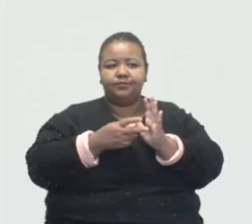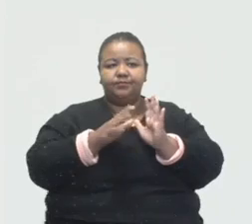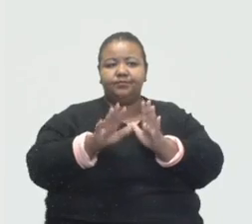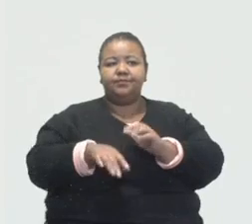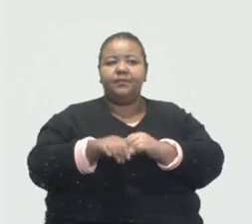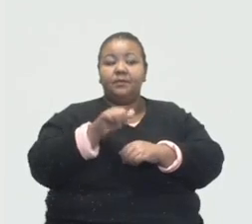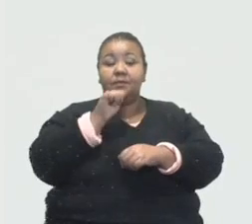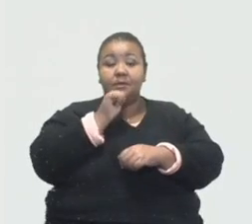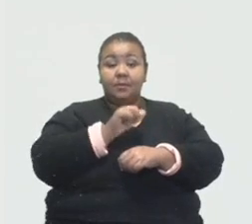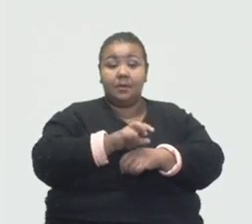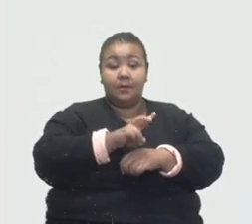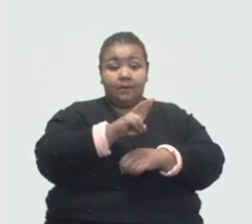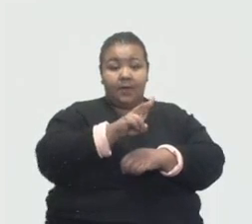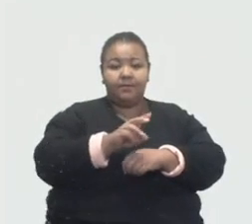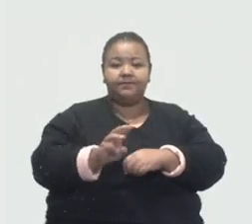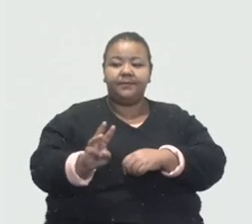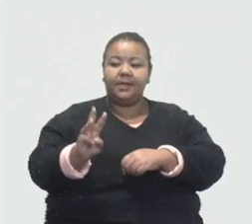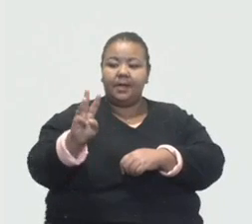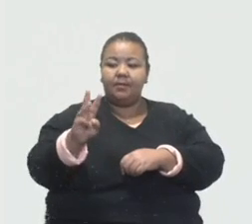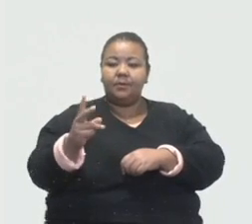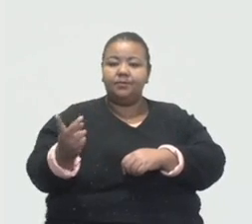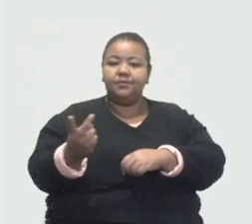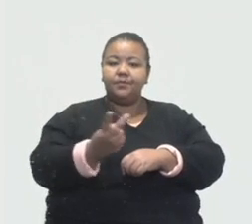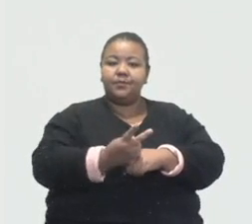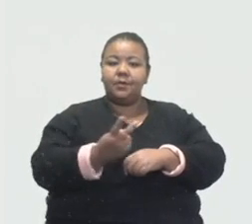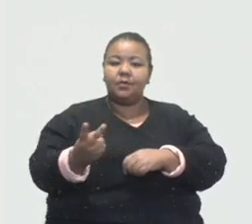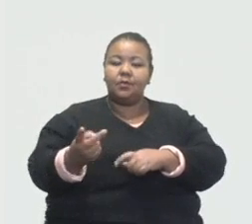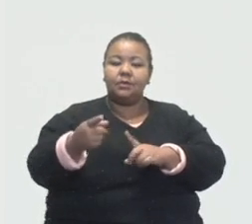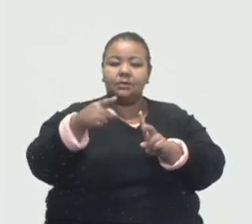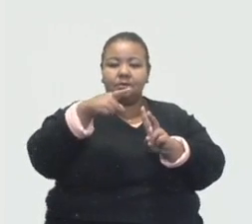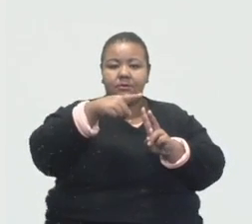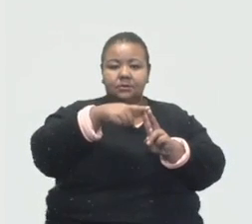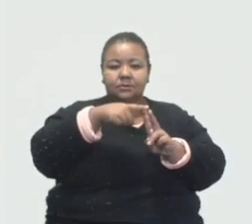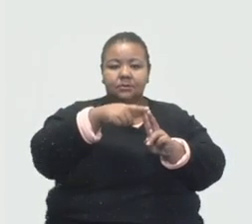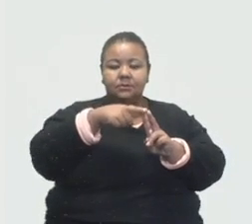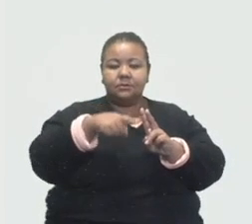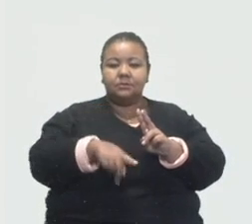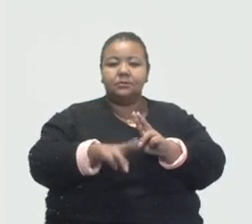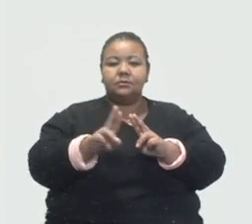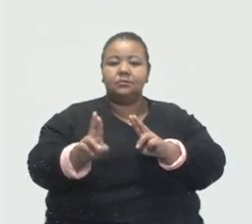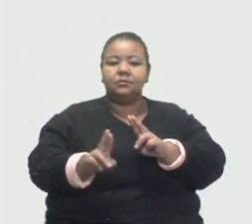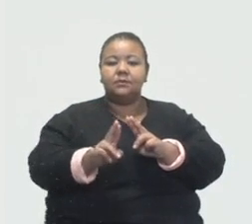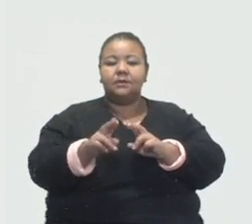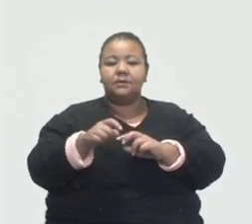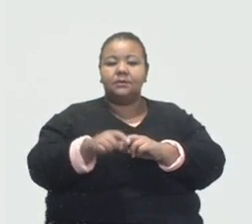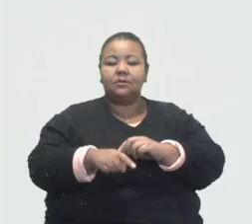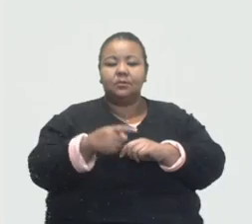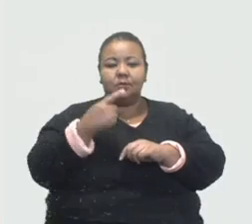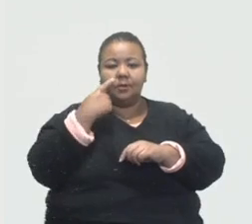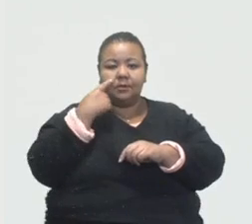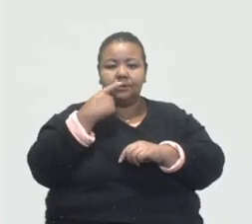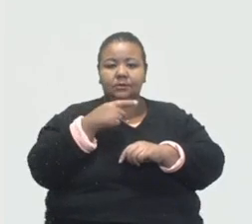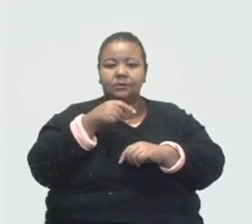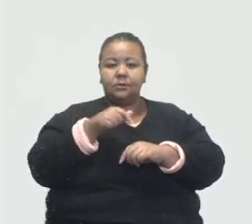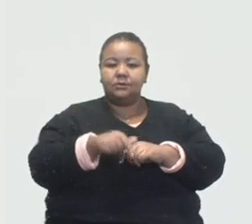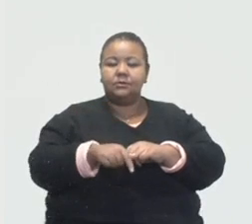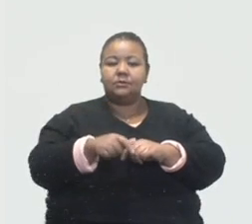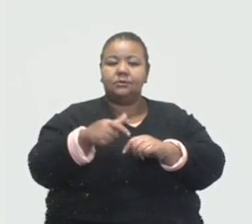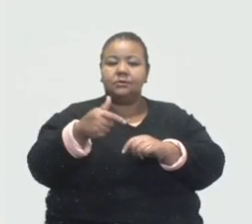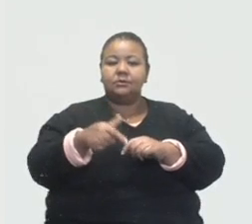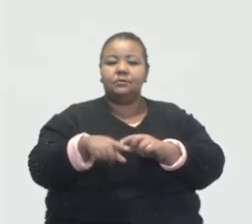e W dois espaços vetoriais, uma aplicação, no caso, como nós estamos trabalhando aqui com os